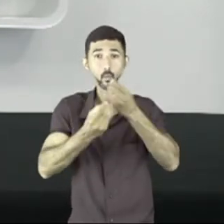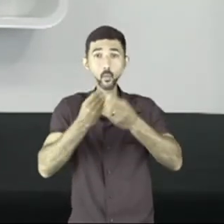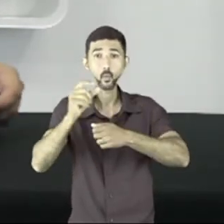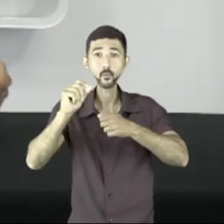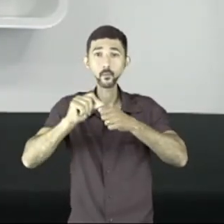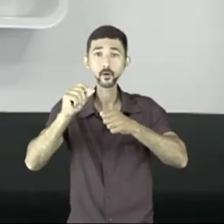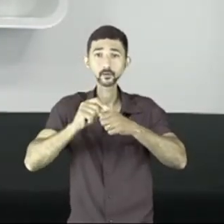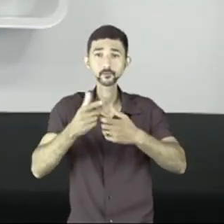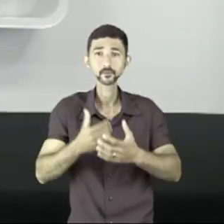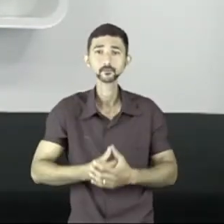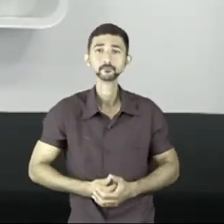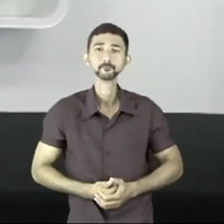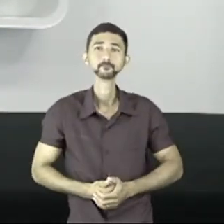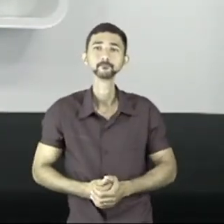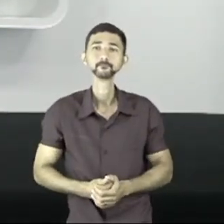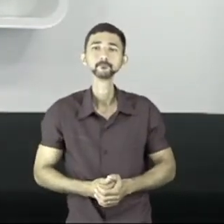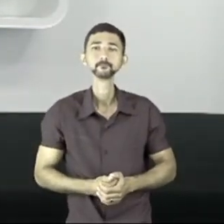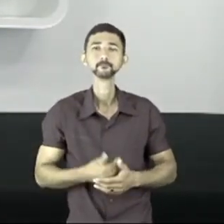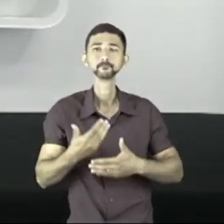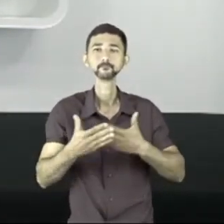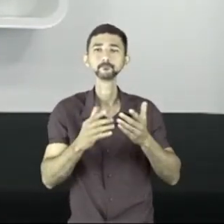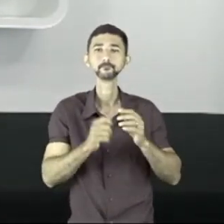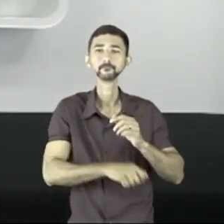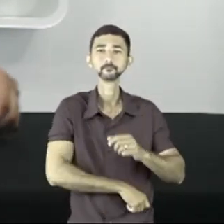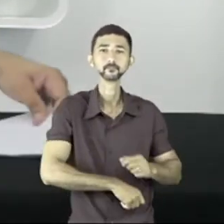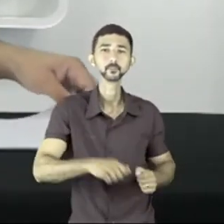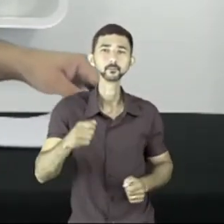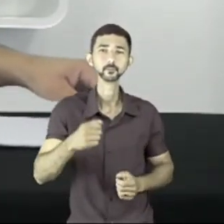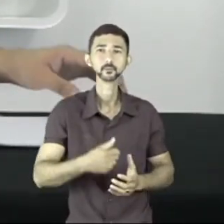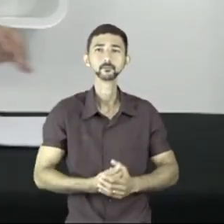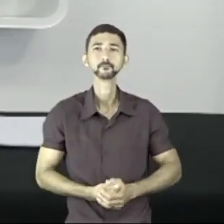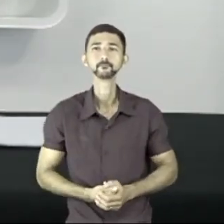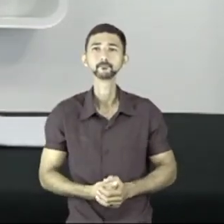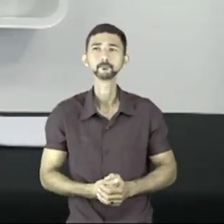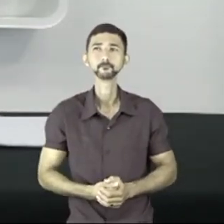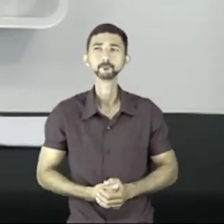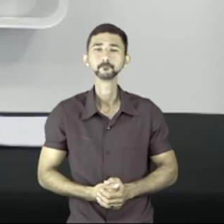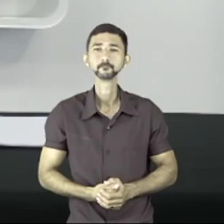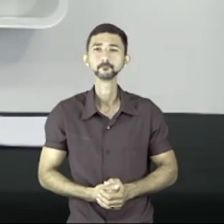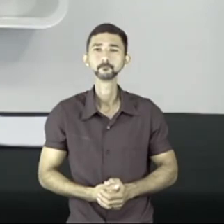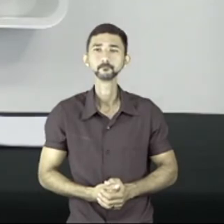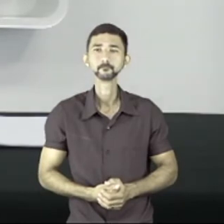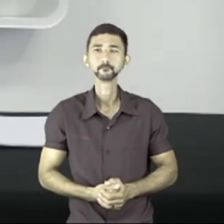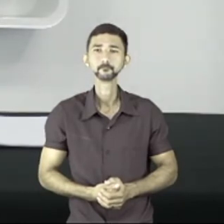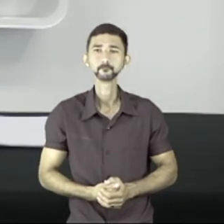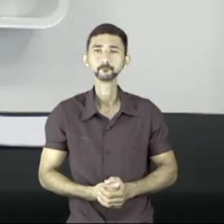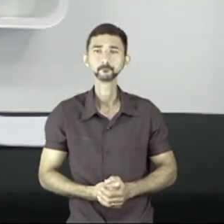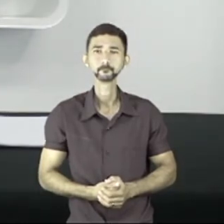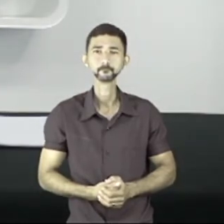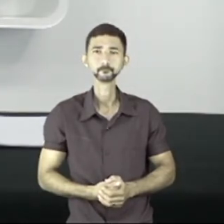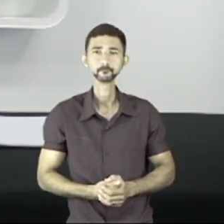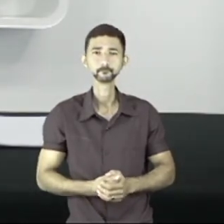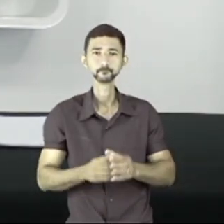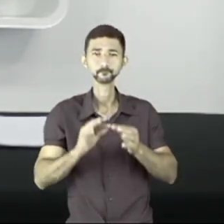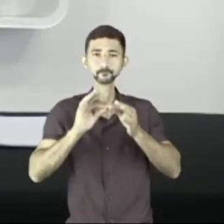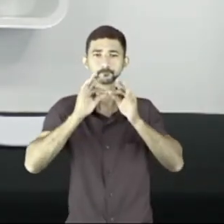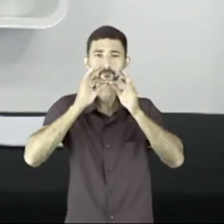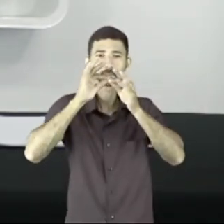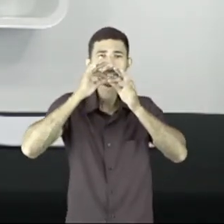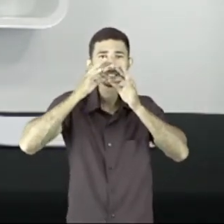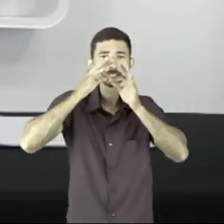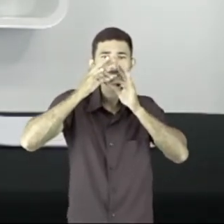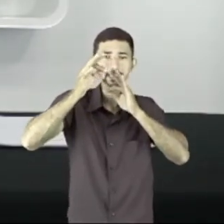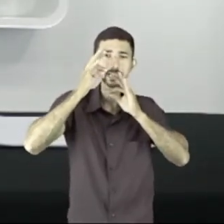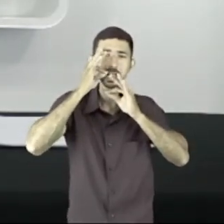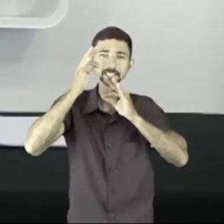você pode fazer a espada da esgrima. Então vamos lá. Além da fita, se você não tiver a fita